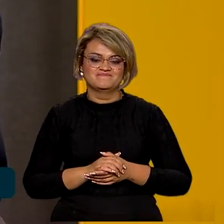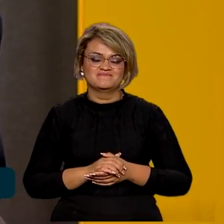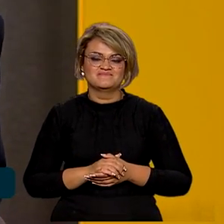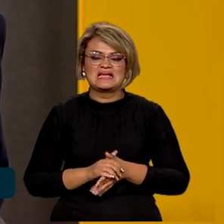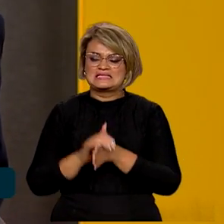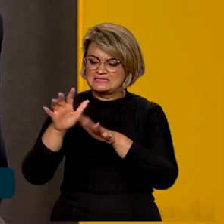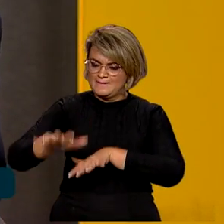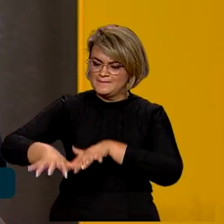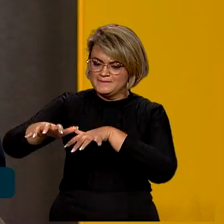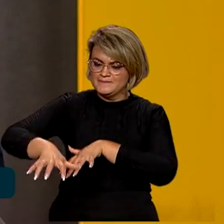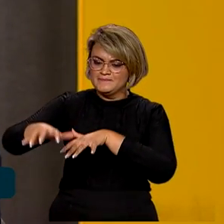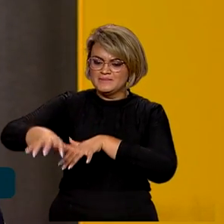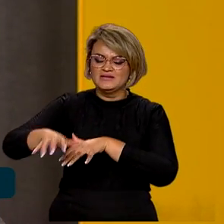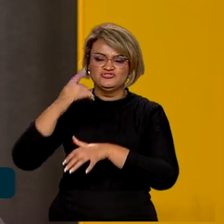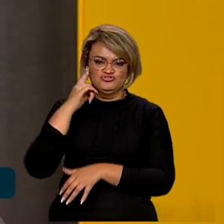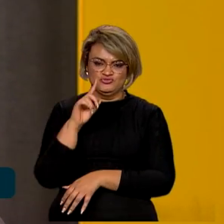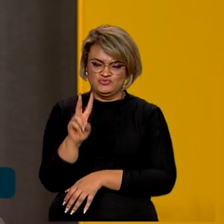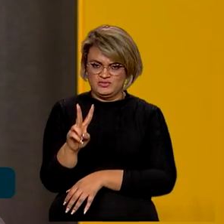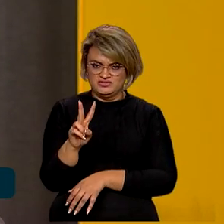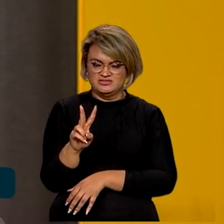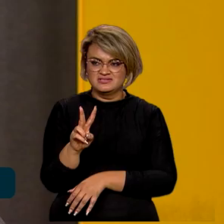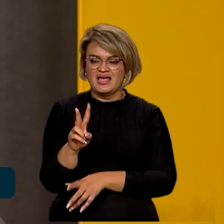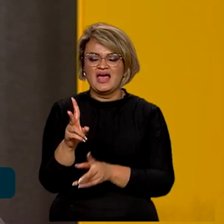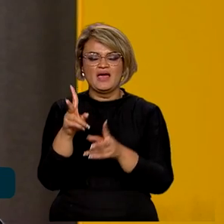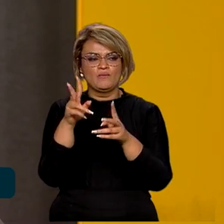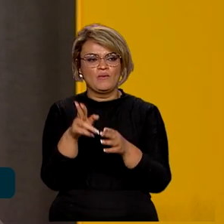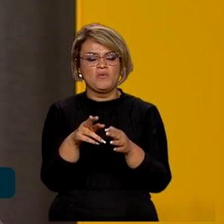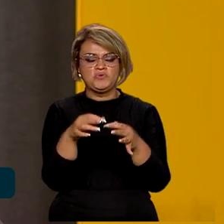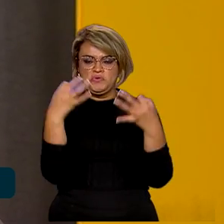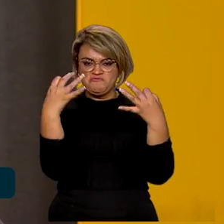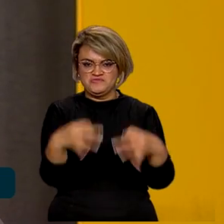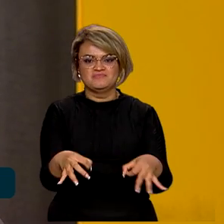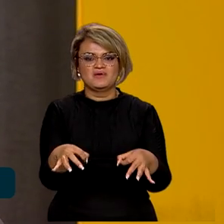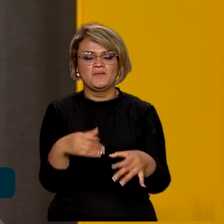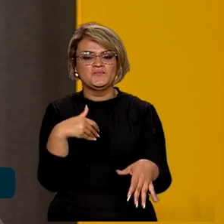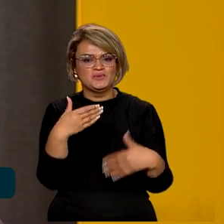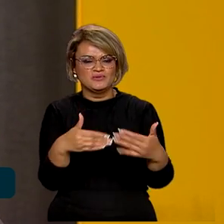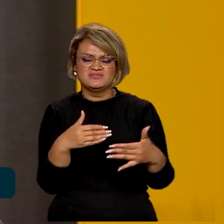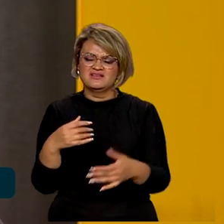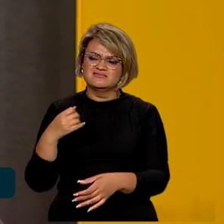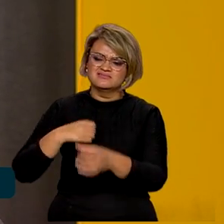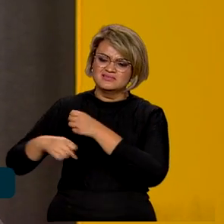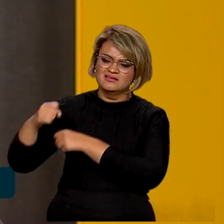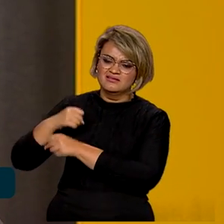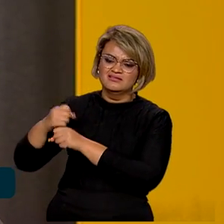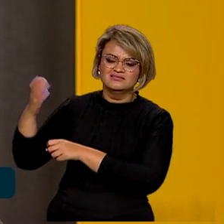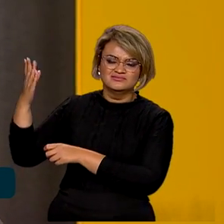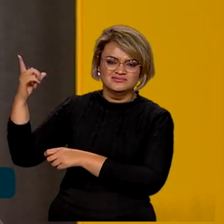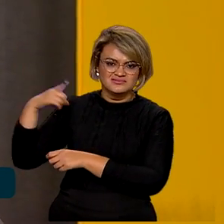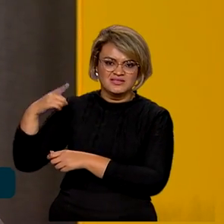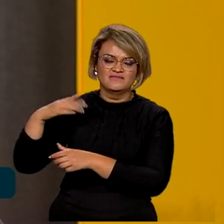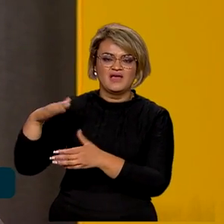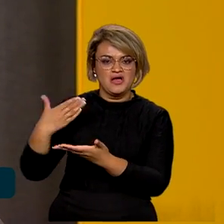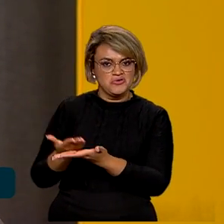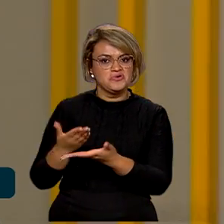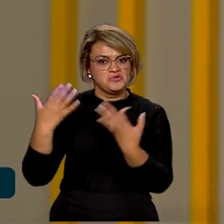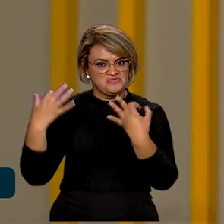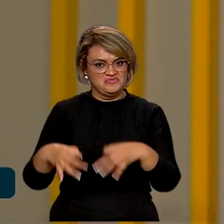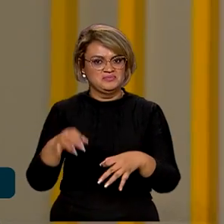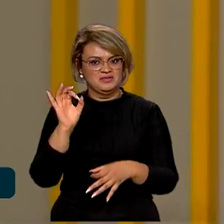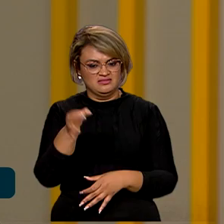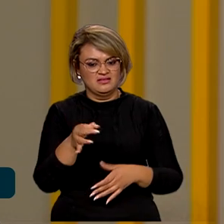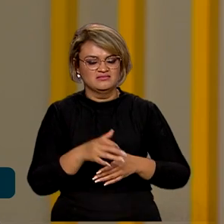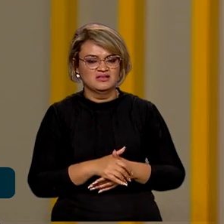né, que acontece nesses dois dias é a coroação de um processo que já vem de algum tempo aí, né, neste ano. A